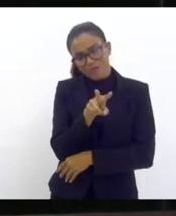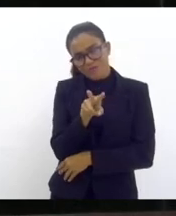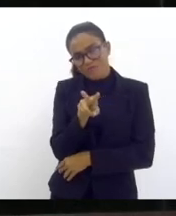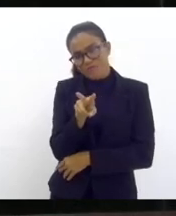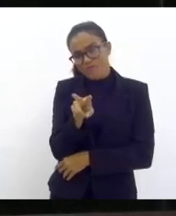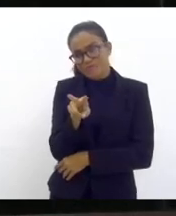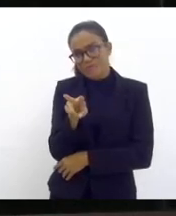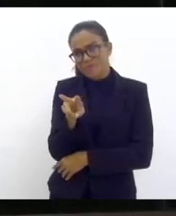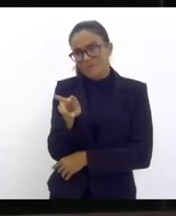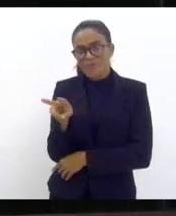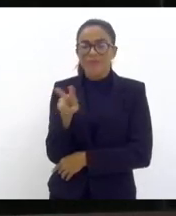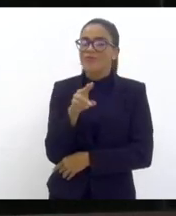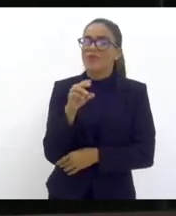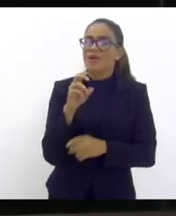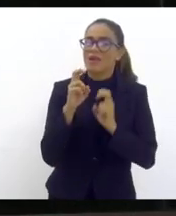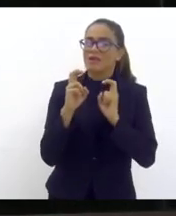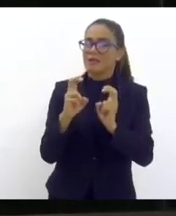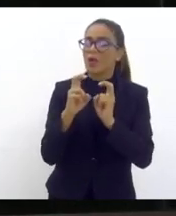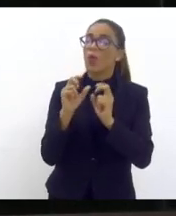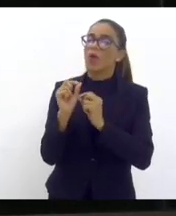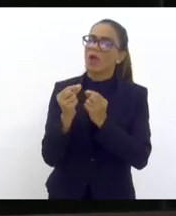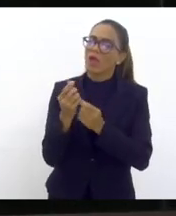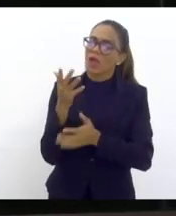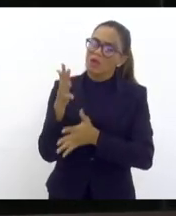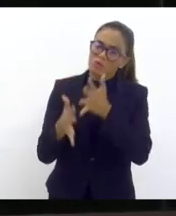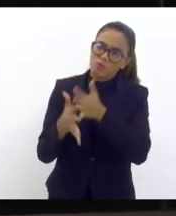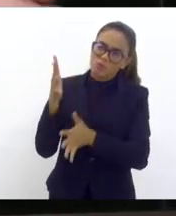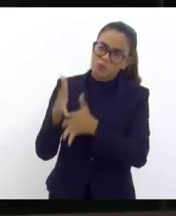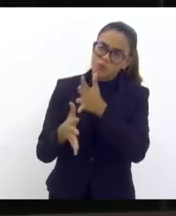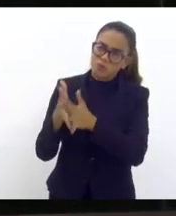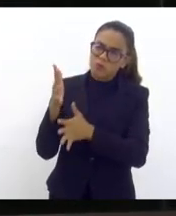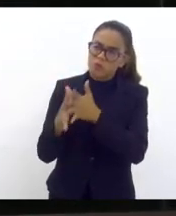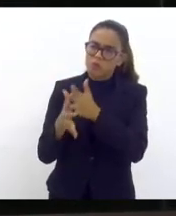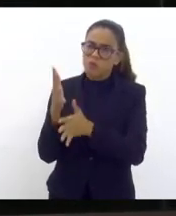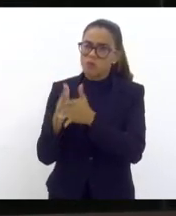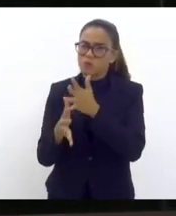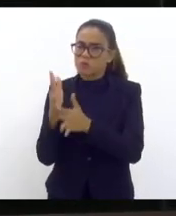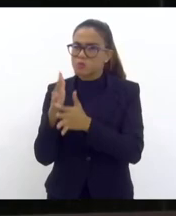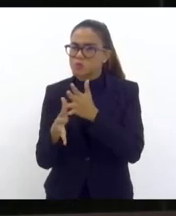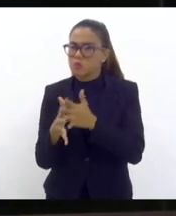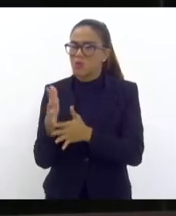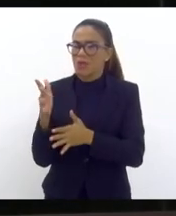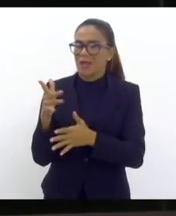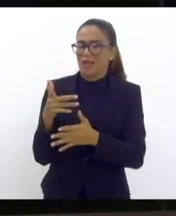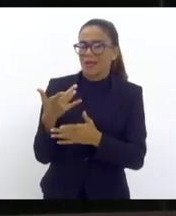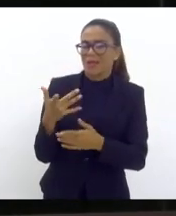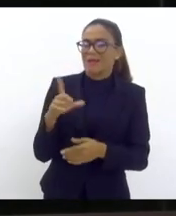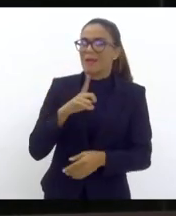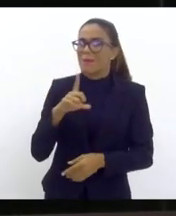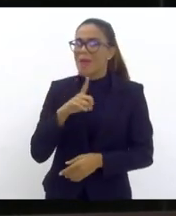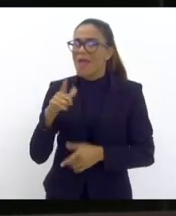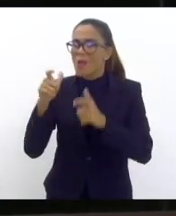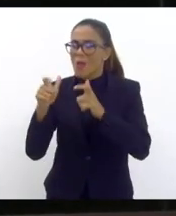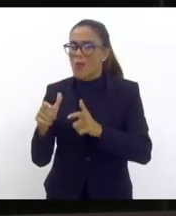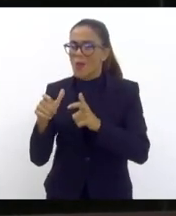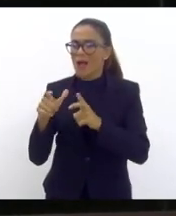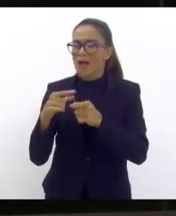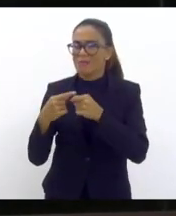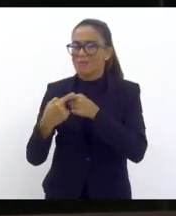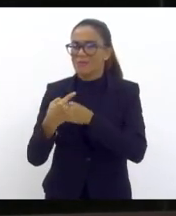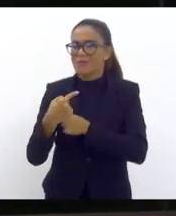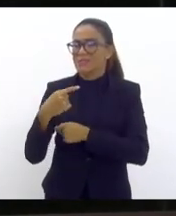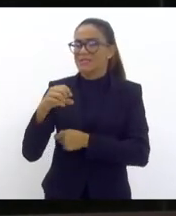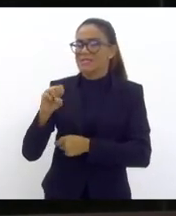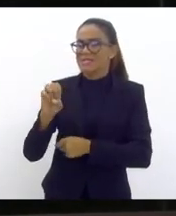pela SuperVia um caos danado alvenaria como Senador Camará vendendo